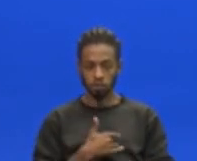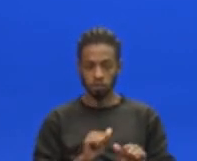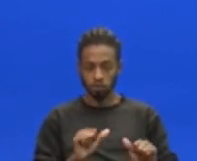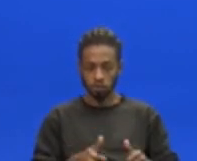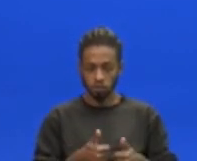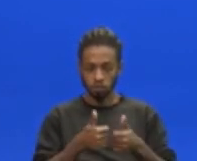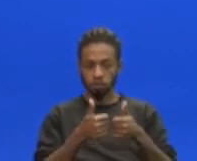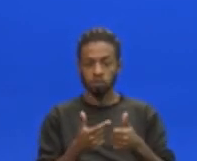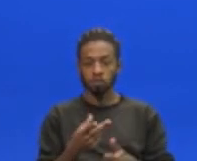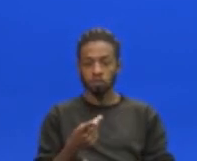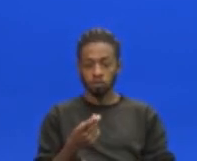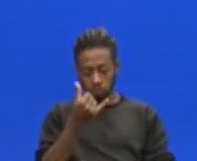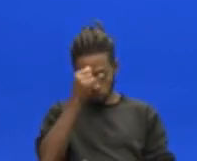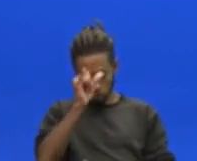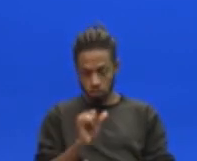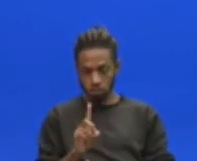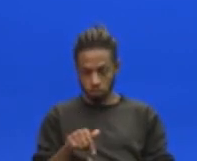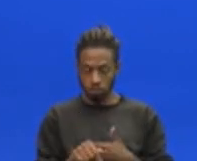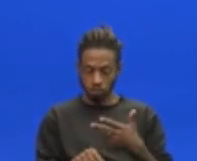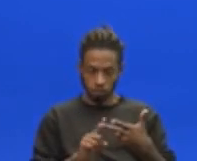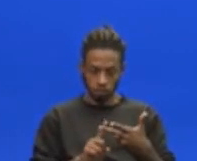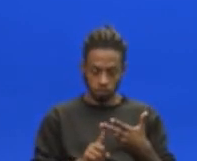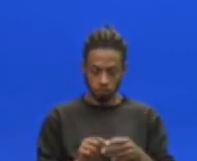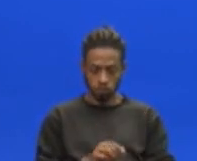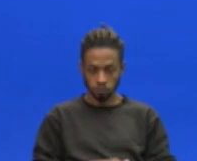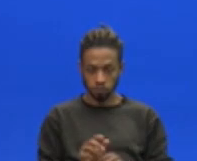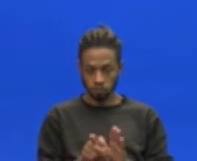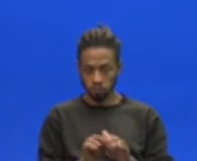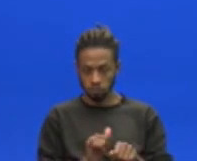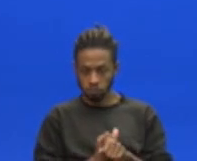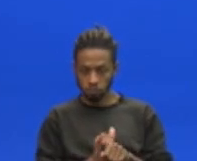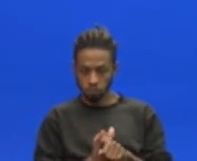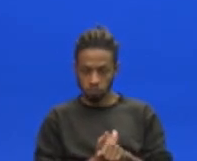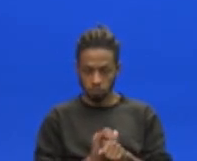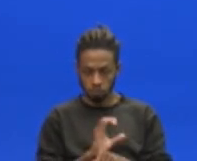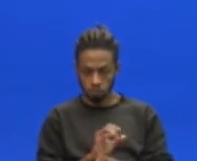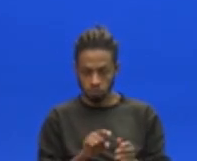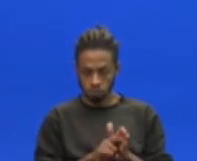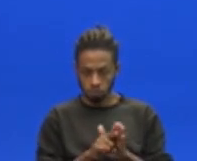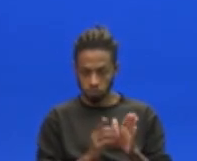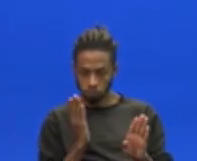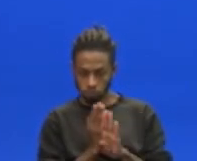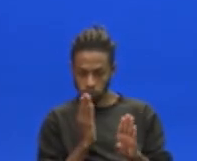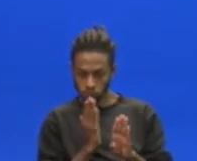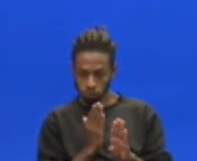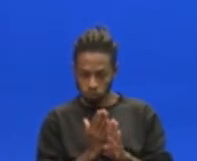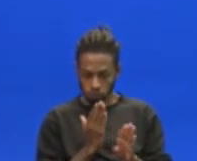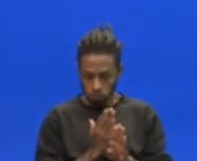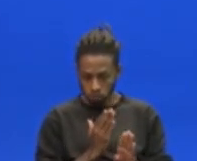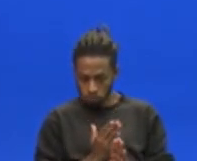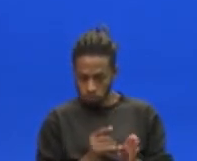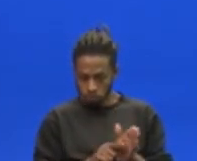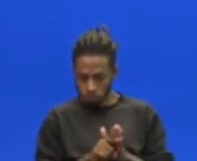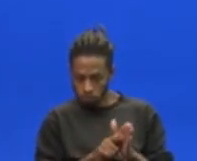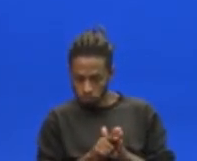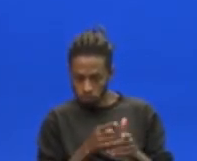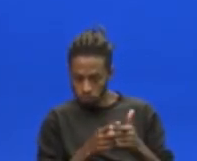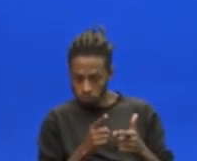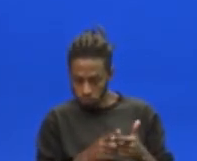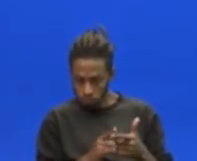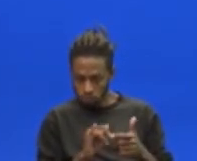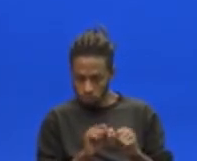prevenção secundária. C. Uma estratégia de diagnóstico e tratamento precoce e um mecanismo de